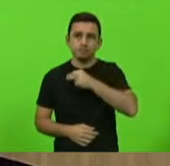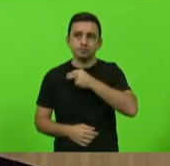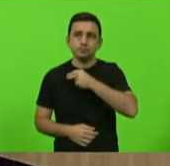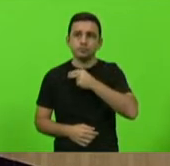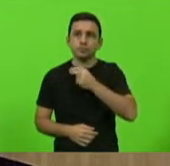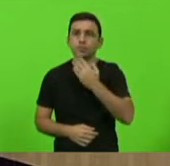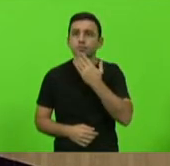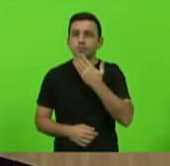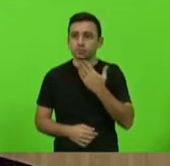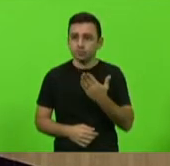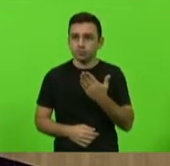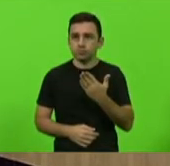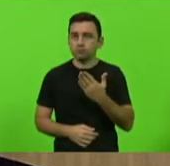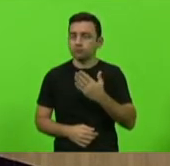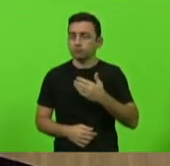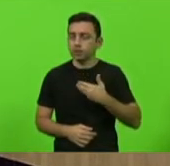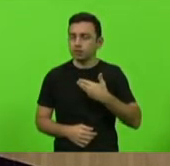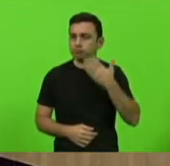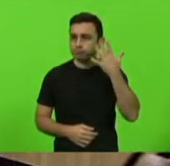peço a palavra.